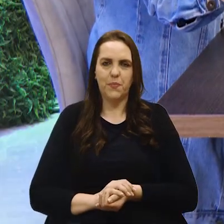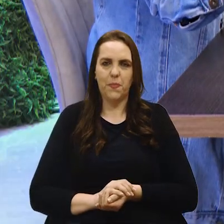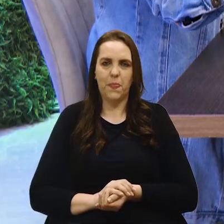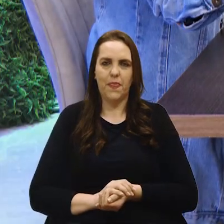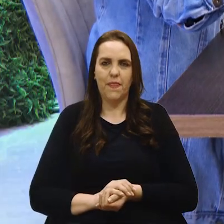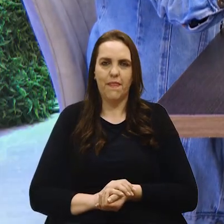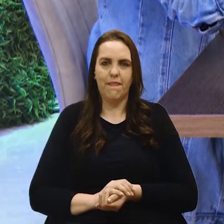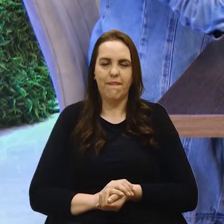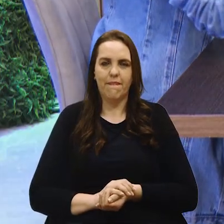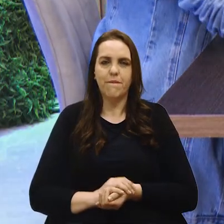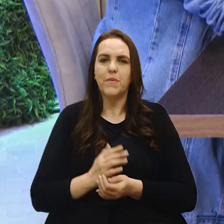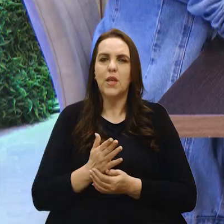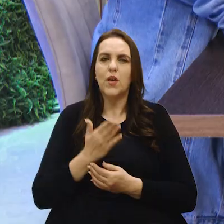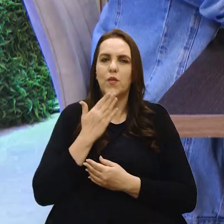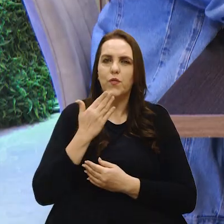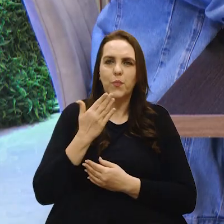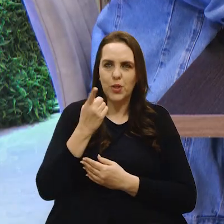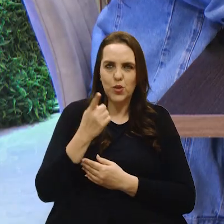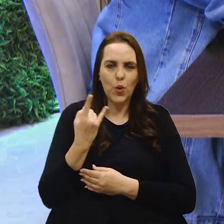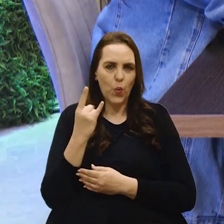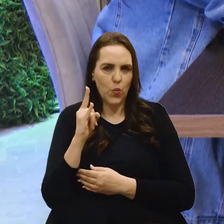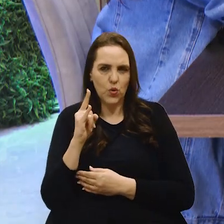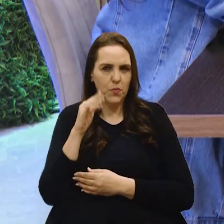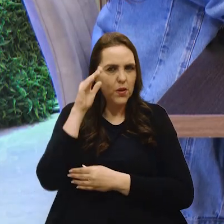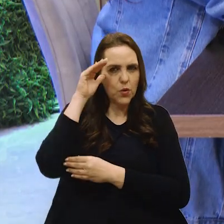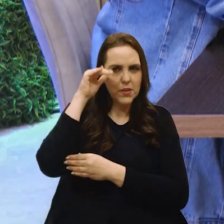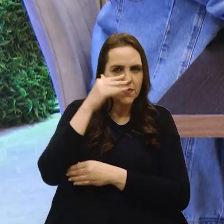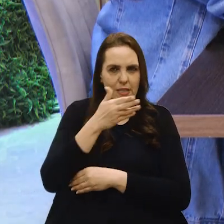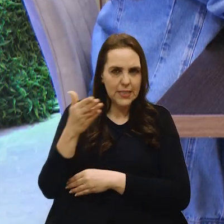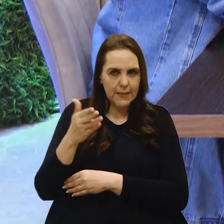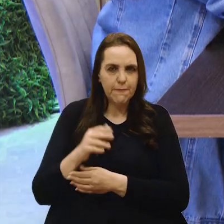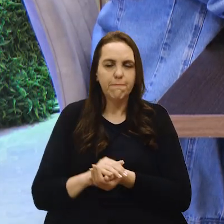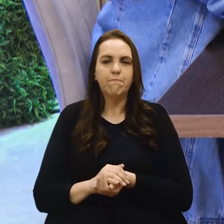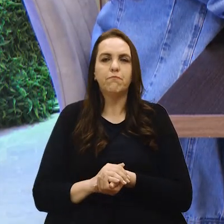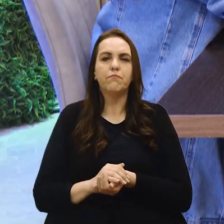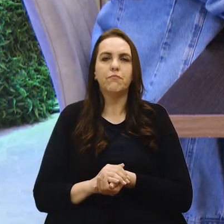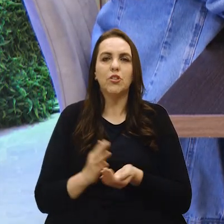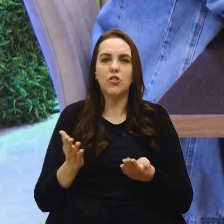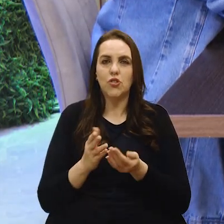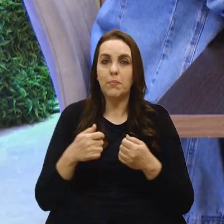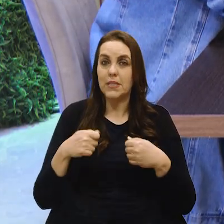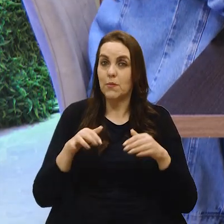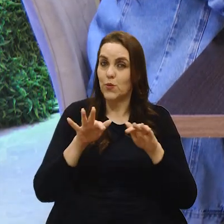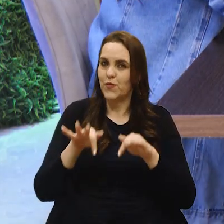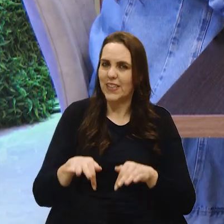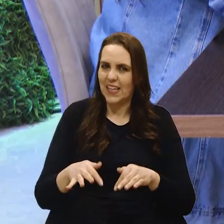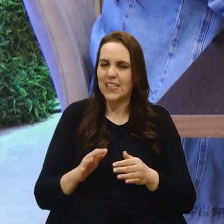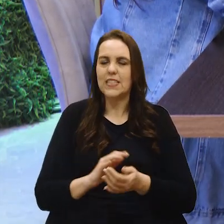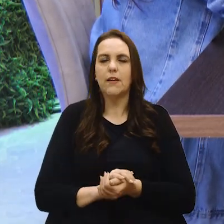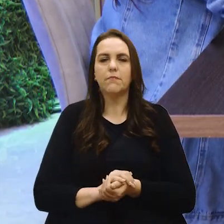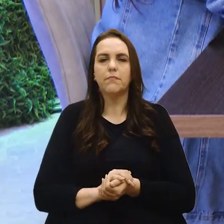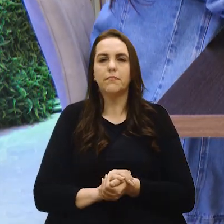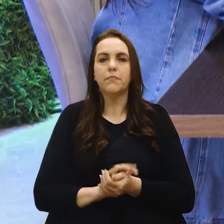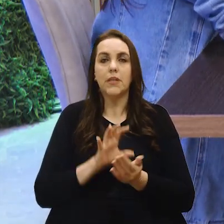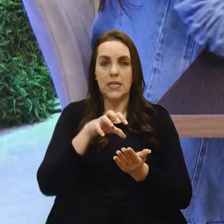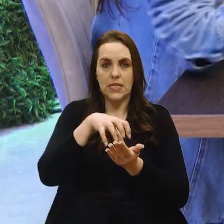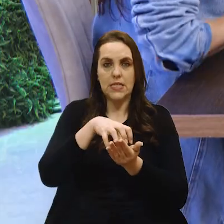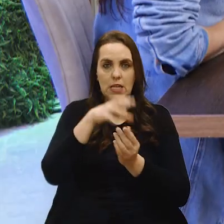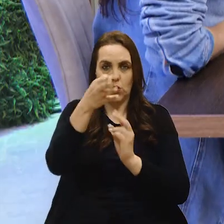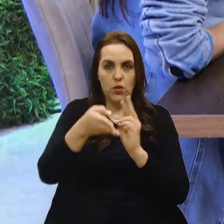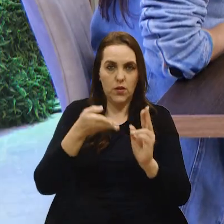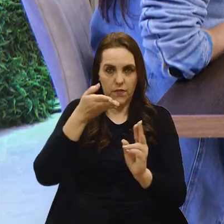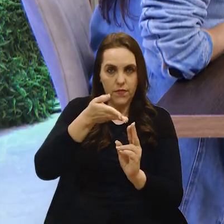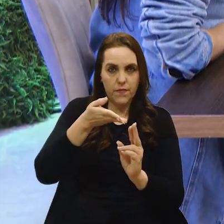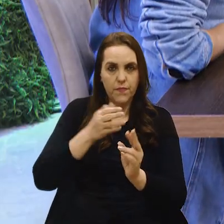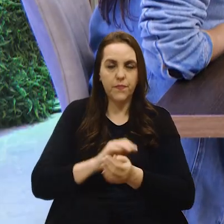Eu vou pedir a última tela, vamos só observar aqui. E, gente, já vamos ter que encerrar. Ó, centro de